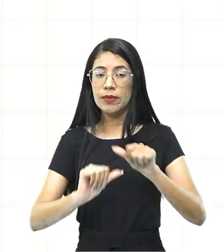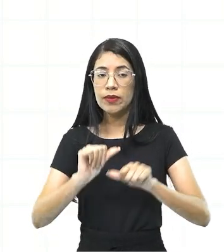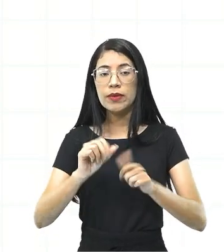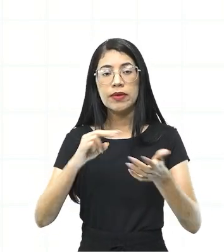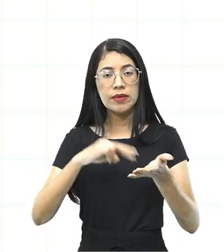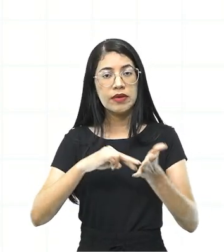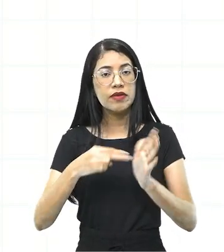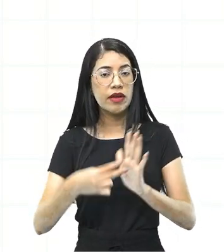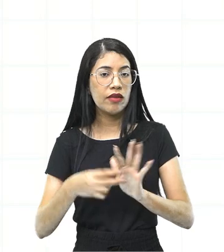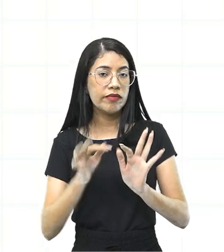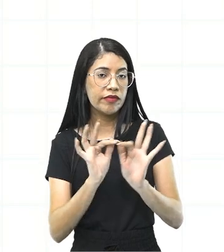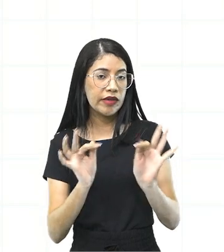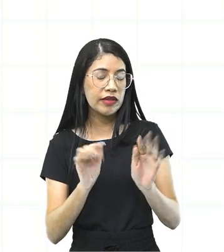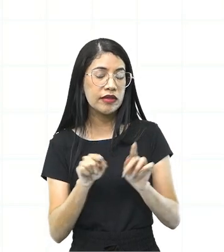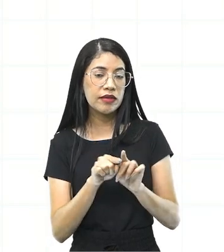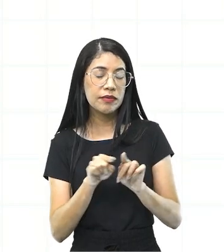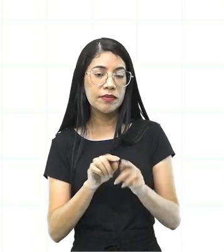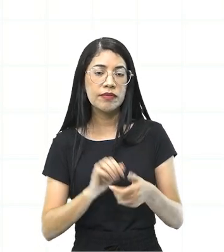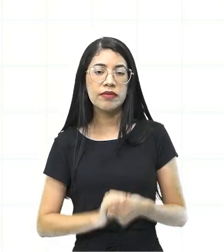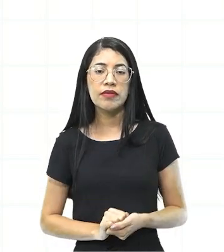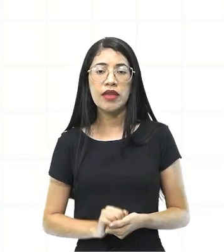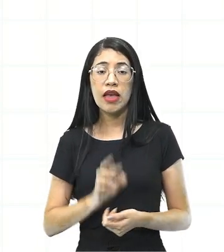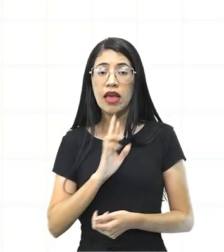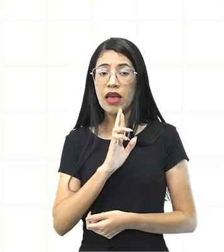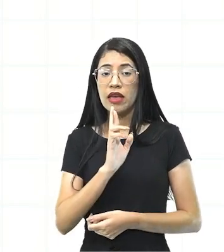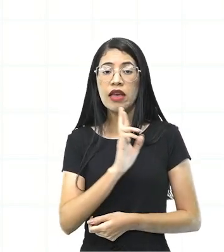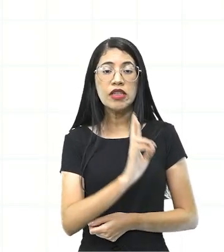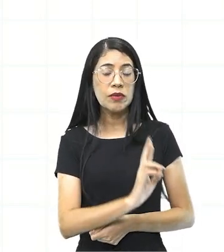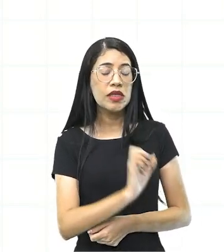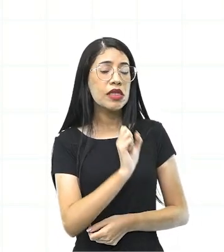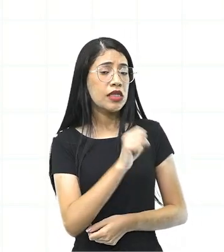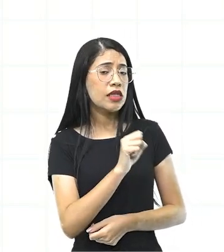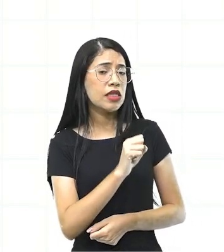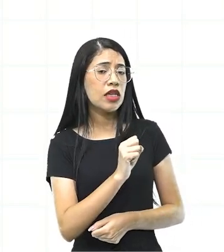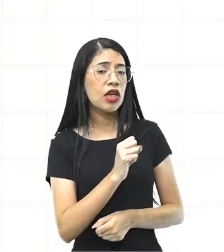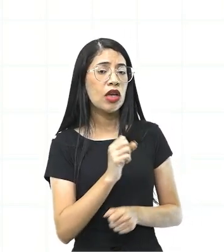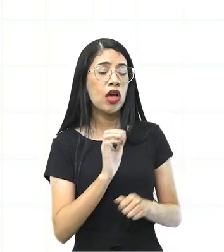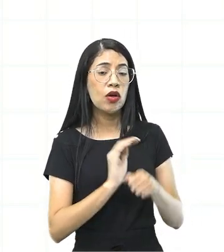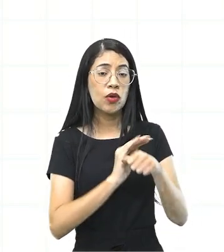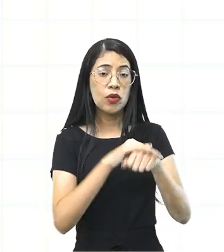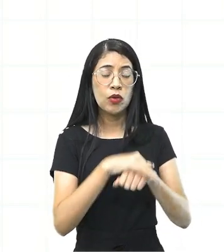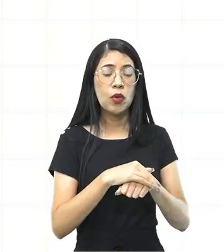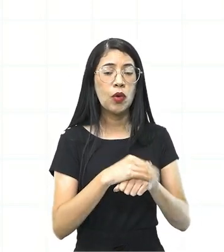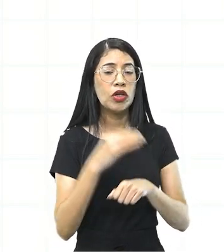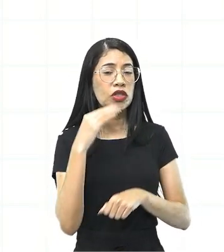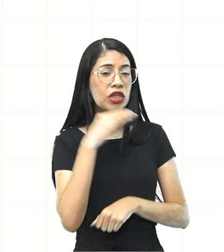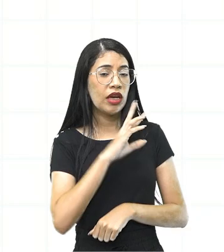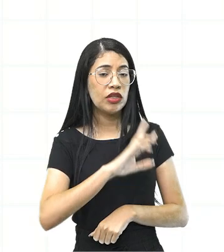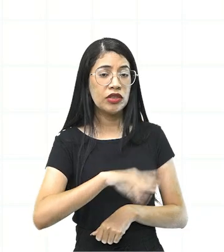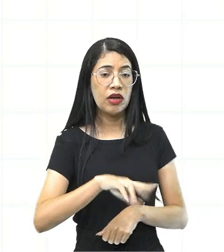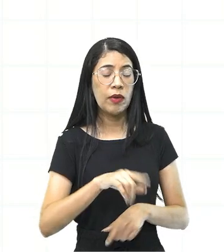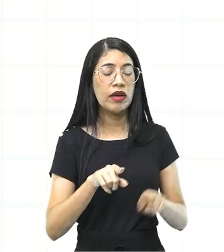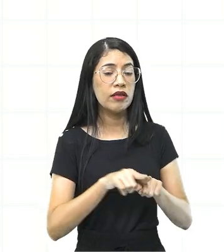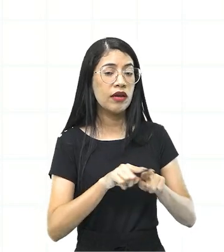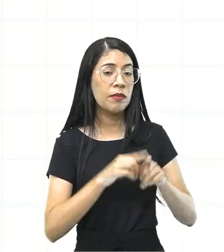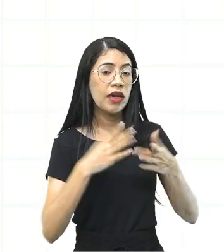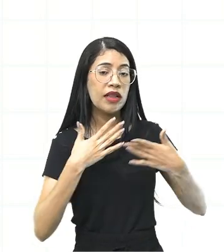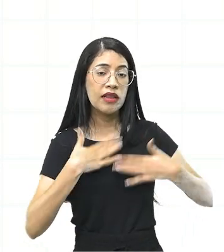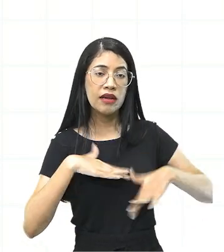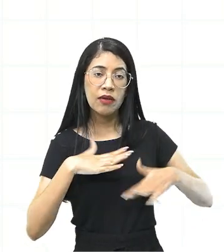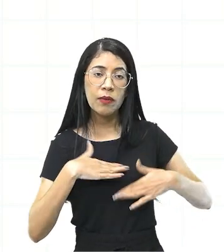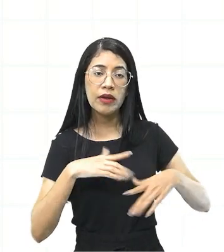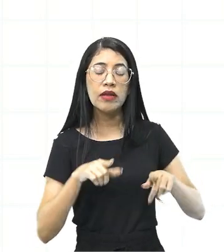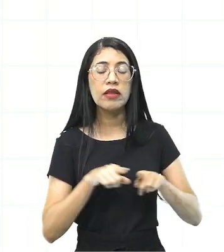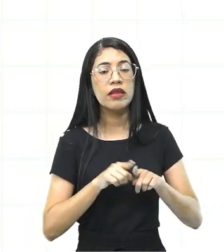verbal. Aí a resposta, com certeza. À noite não é tão quente e é mais tranquilo. Eu tenho